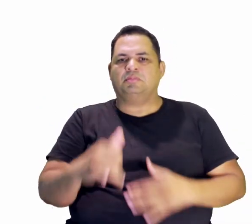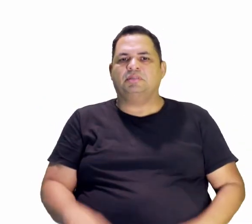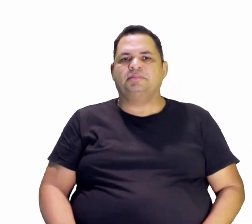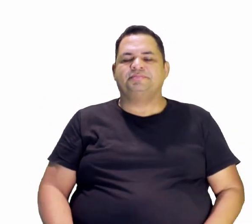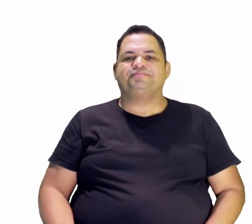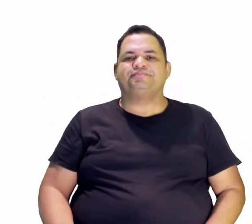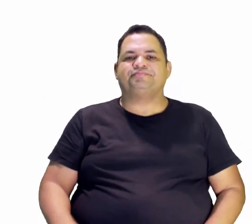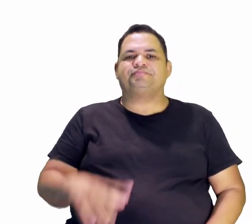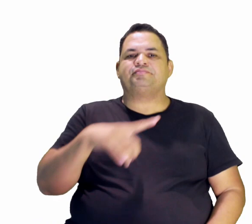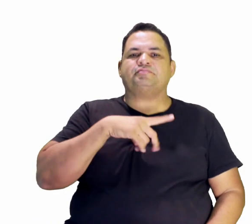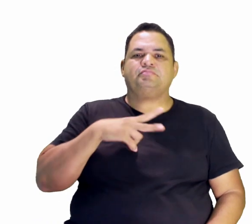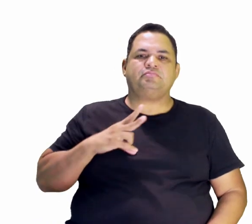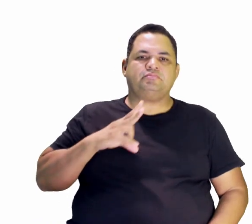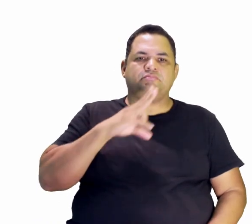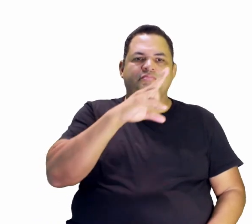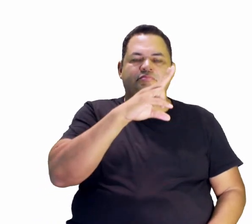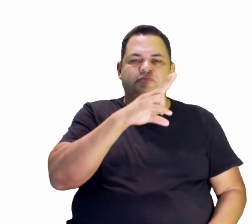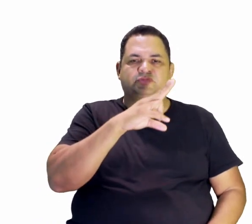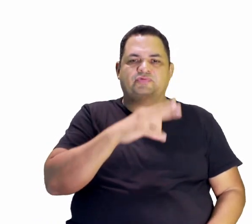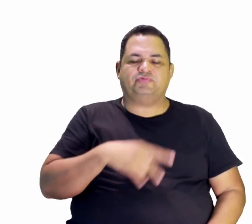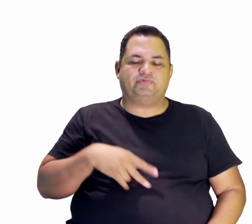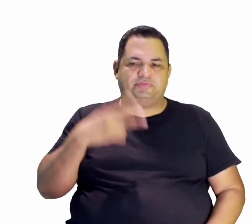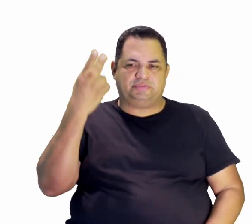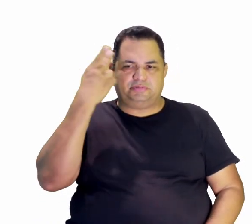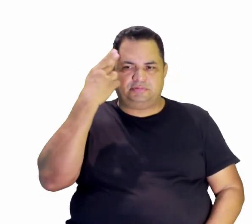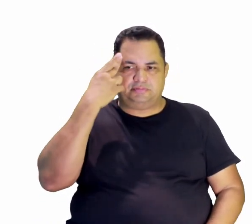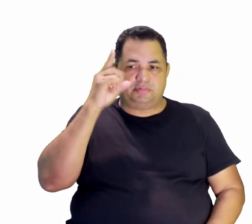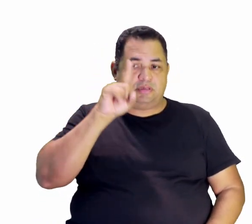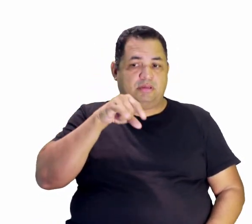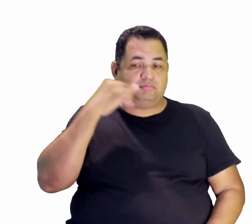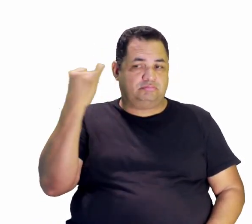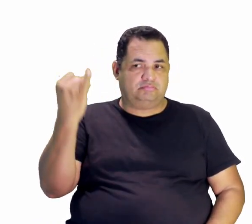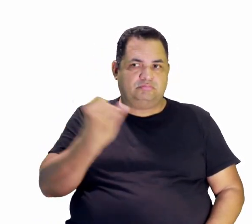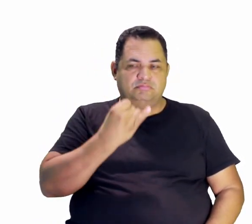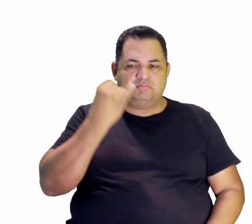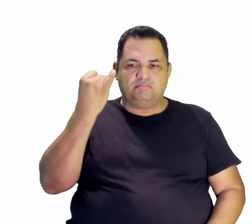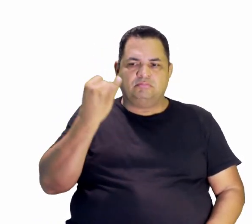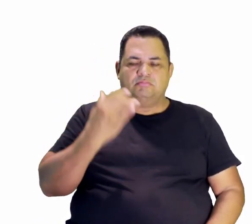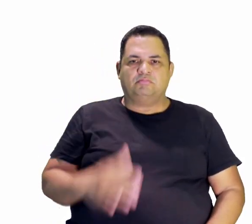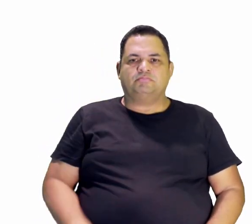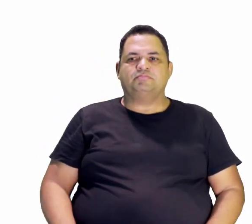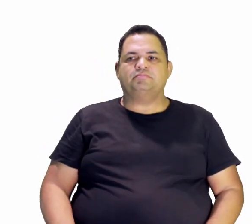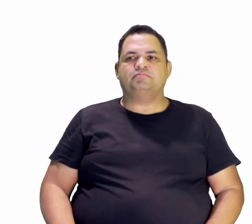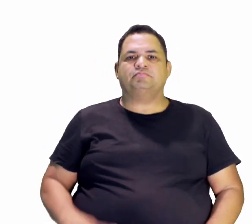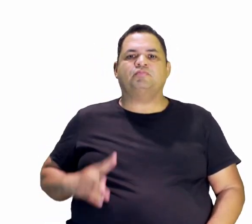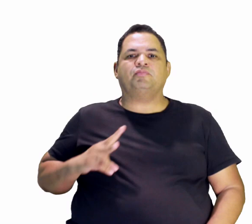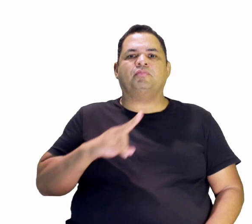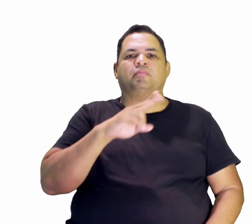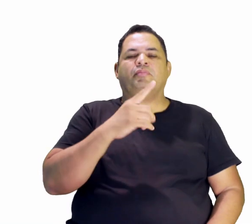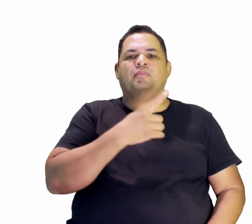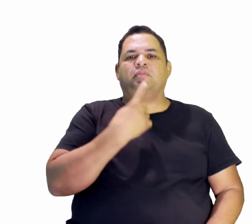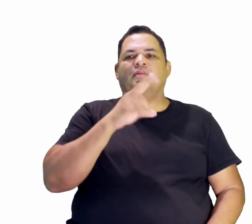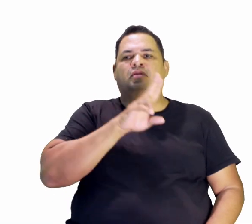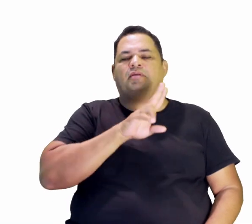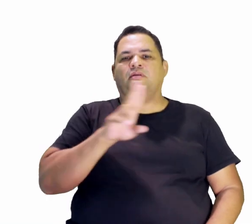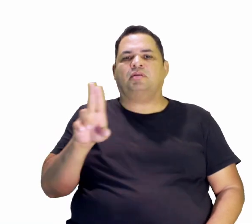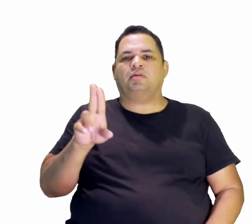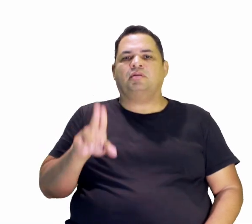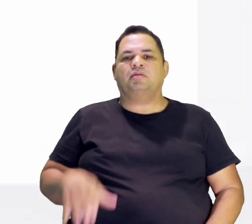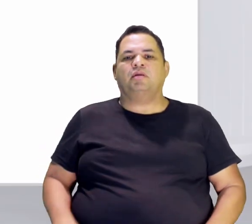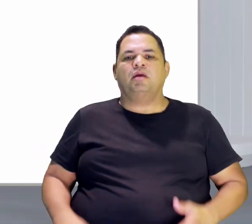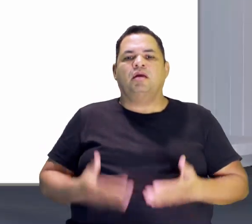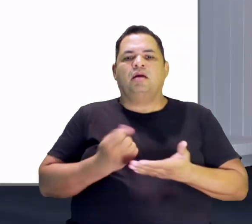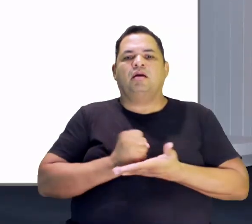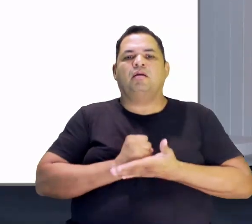A força normal no nosso estudo aqui é muito importante. Essa força normal é a força que nós chamamos aí de